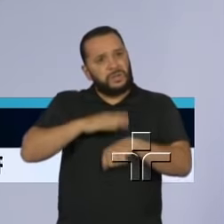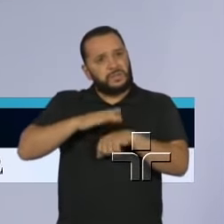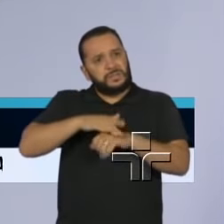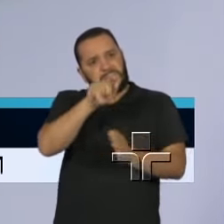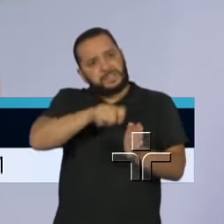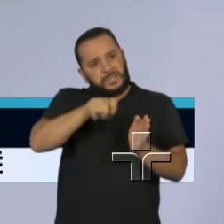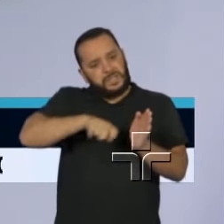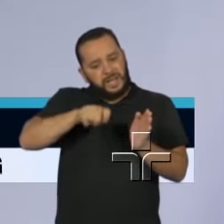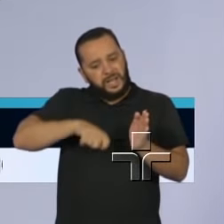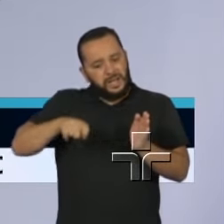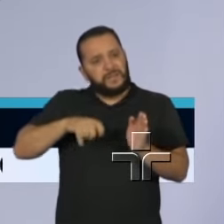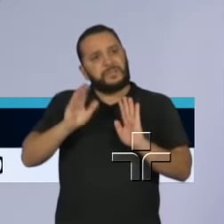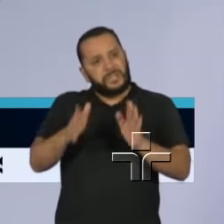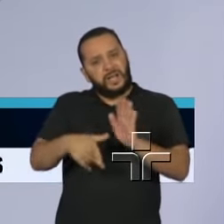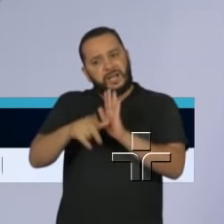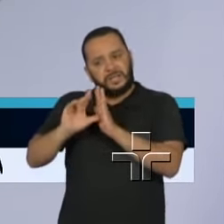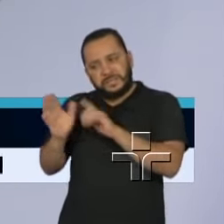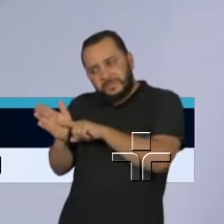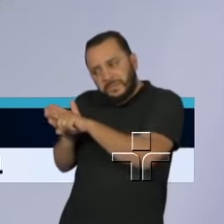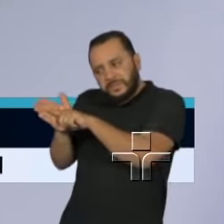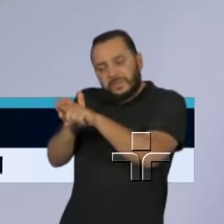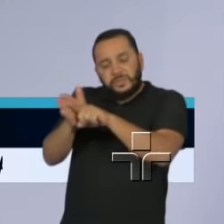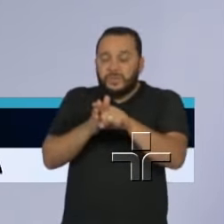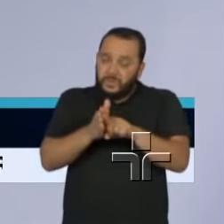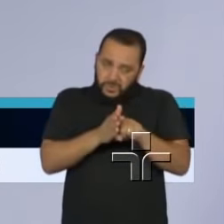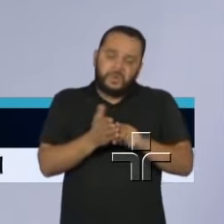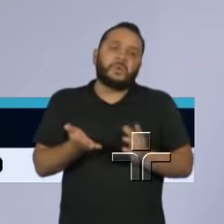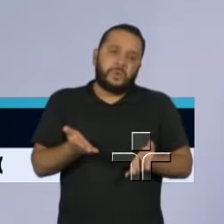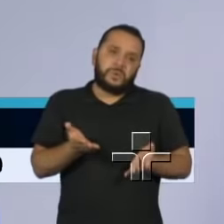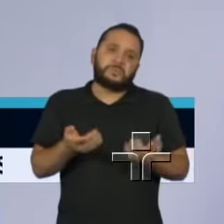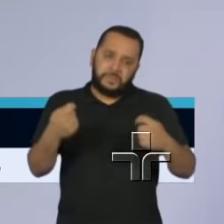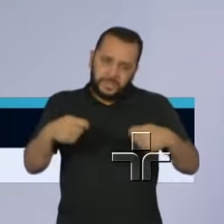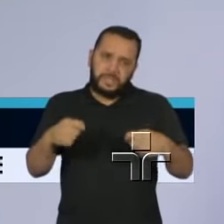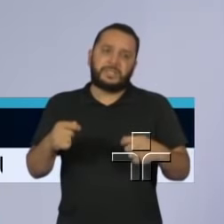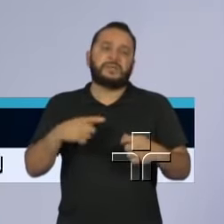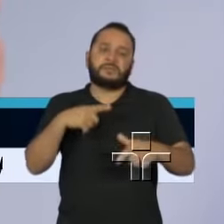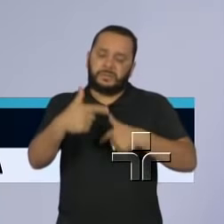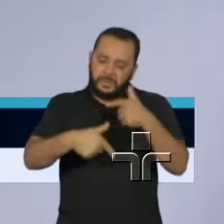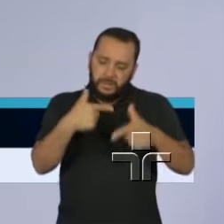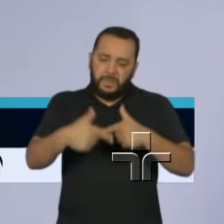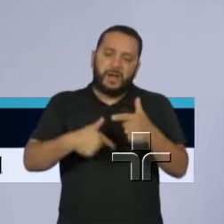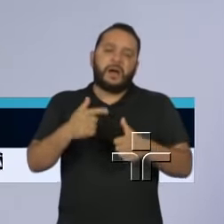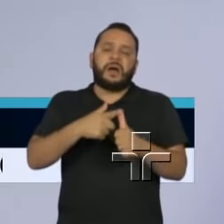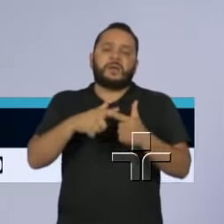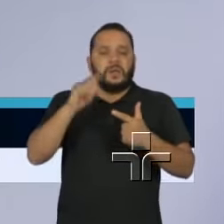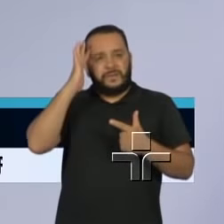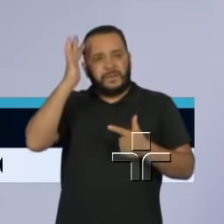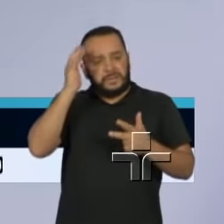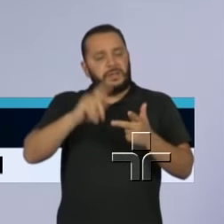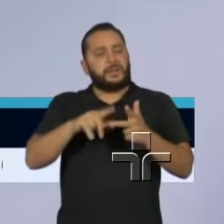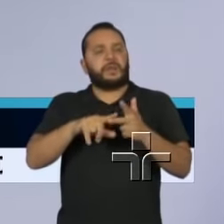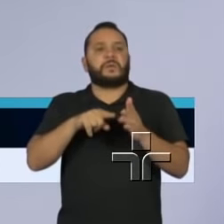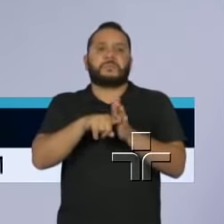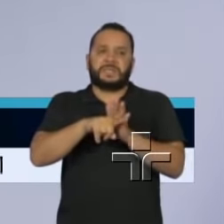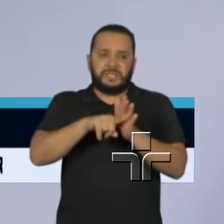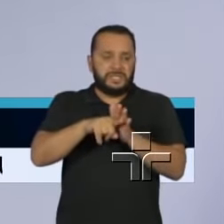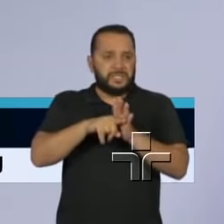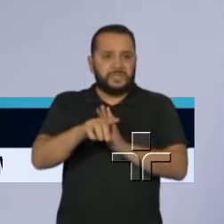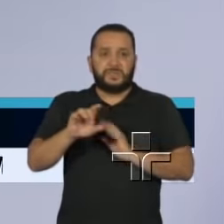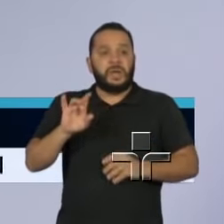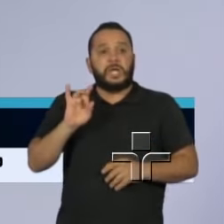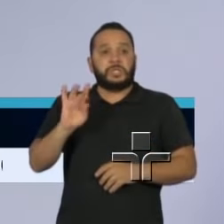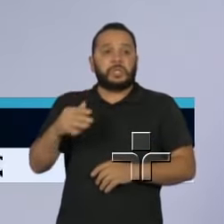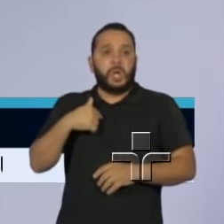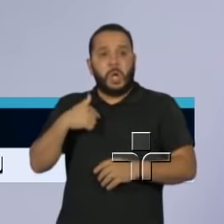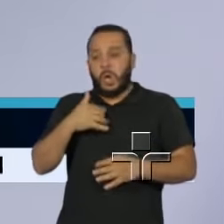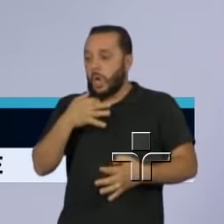Fez uma pesquisa, exato. Né? Em geral, exige trabalho, reflexão, pesquisa. Não é simplesmente meia